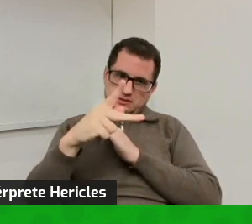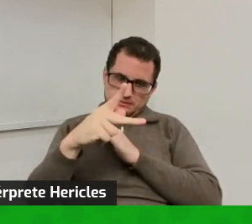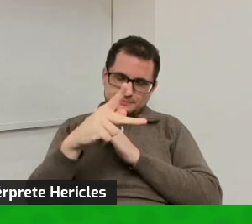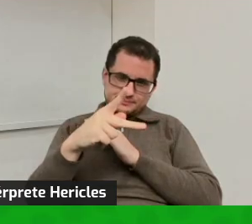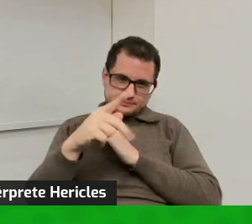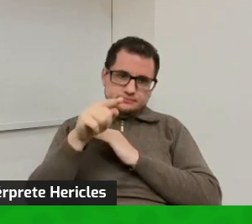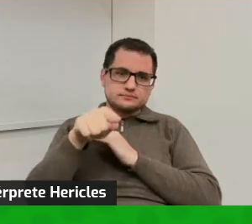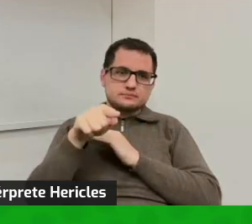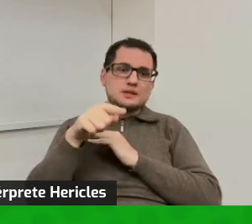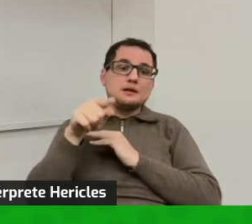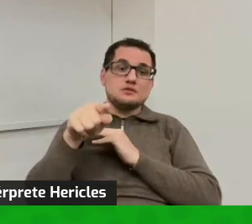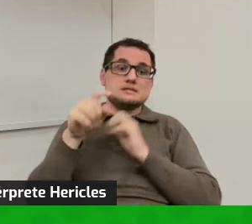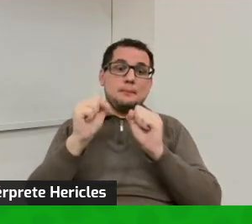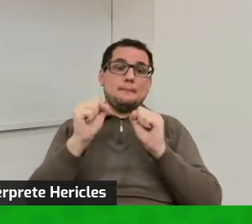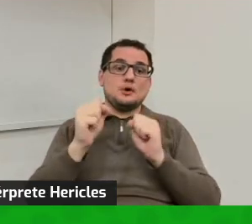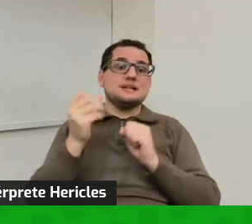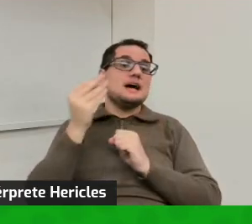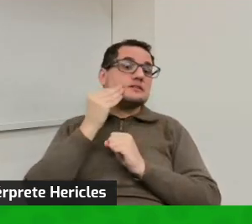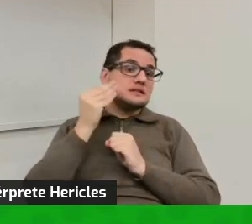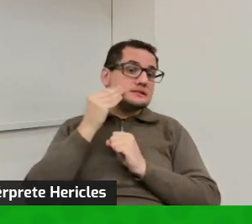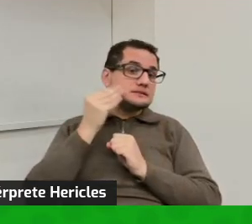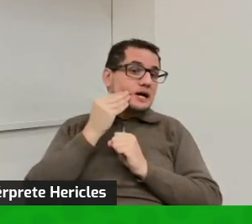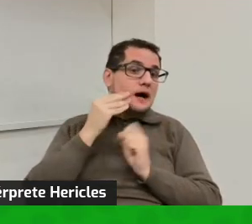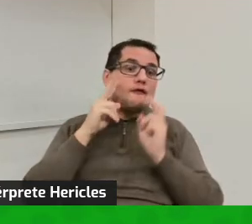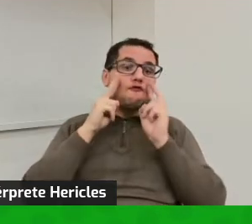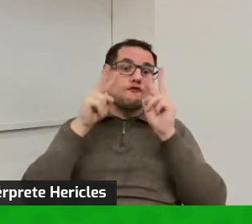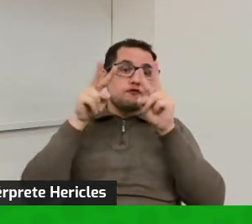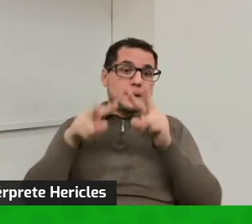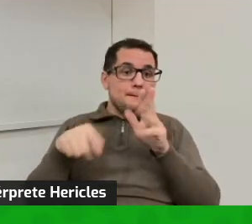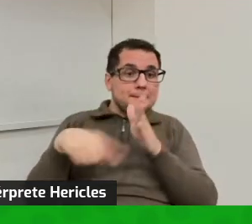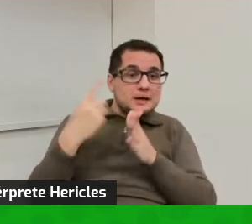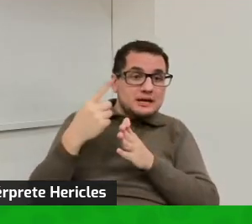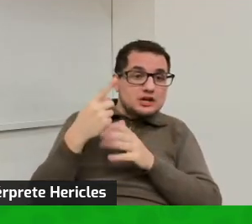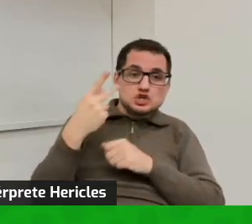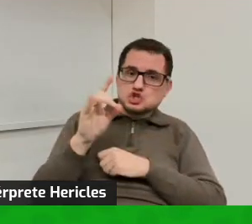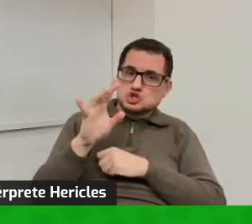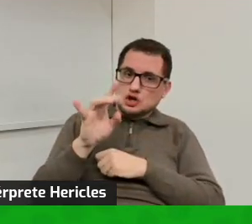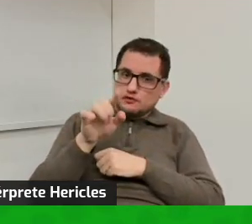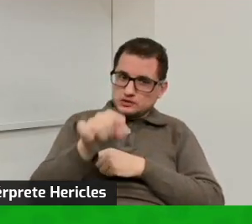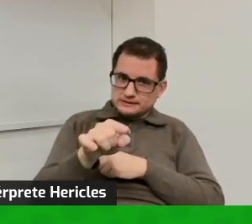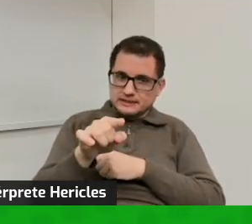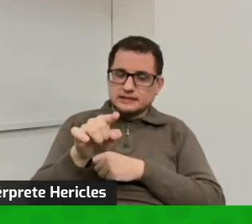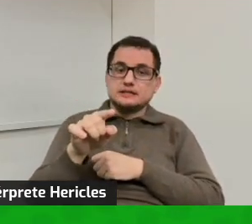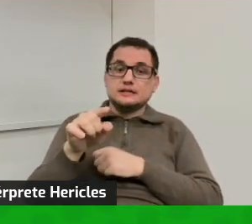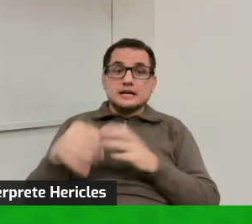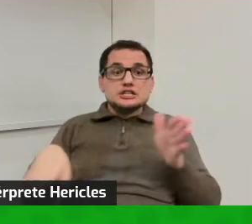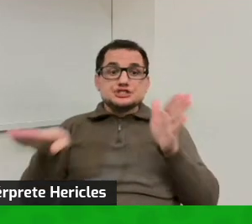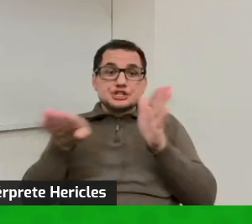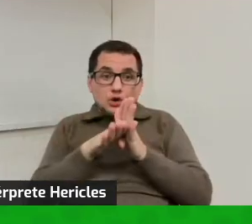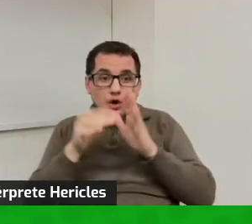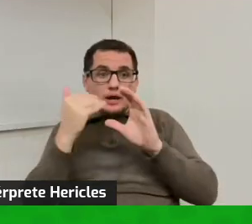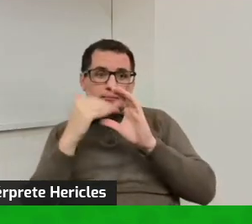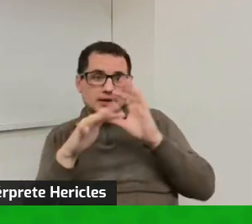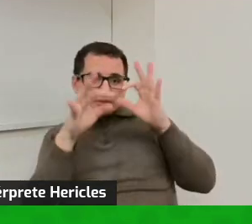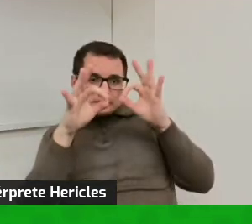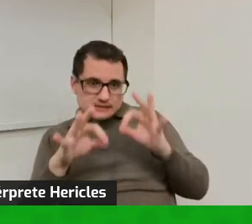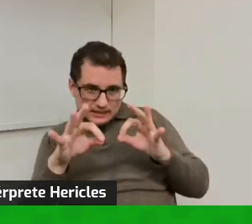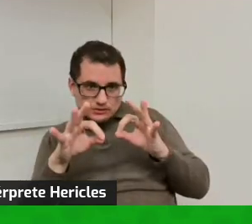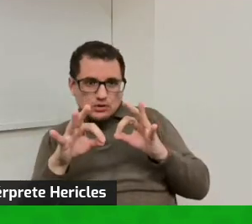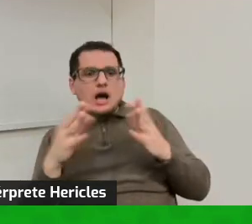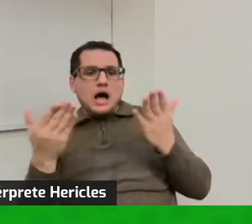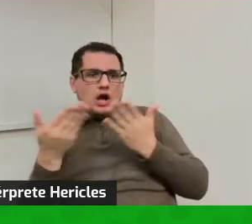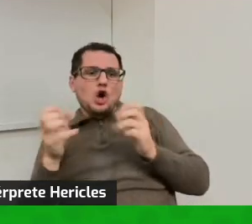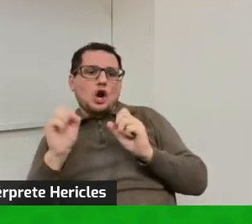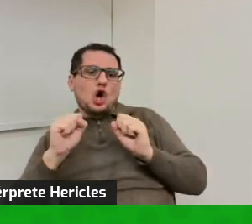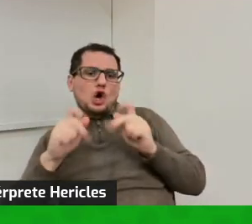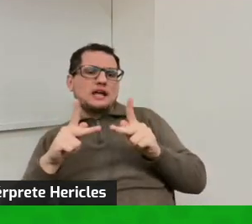50, 70, 100 pessoas. Envia para você primeiro, vê se chegou conforme você esperava e depois, de fato, encaminhe,